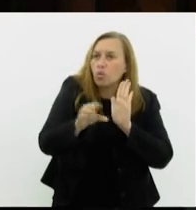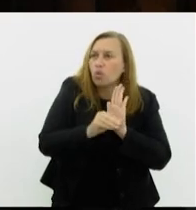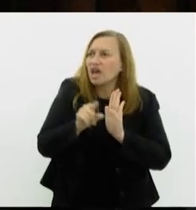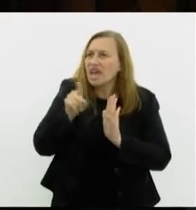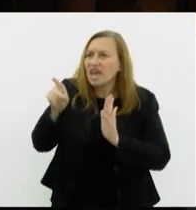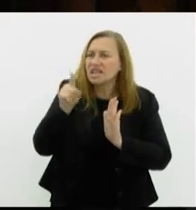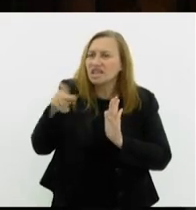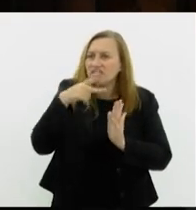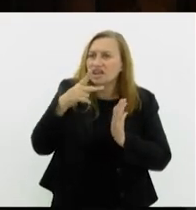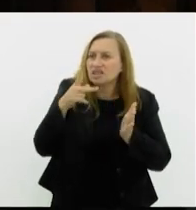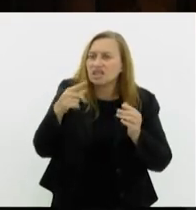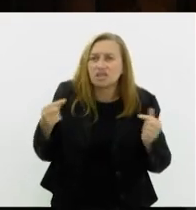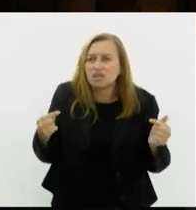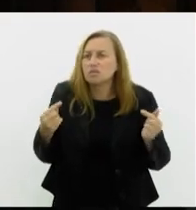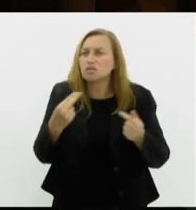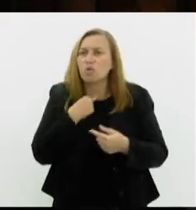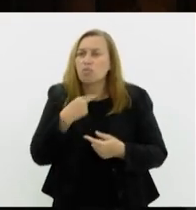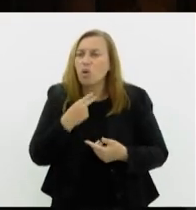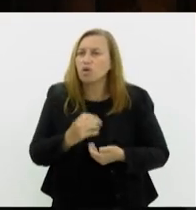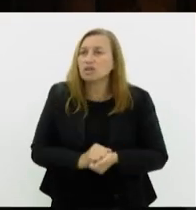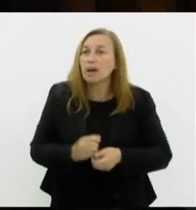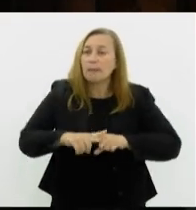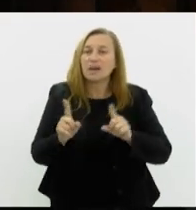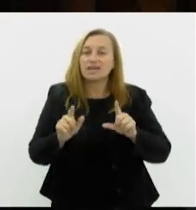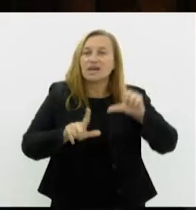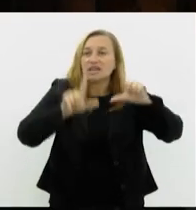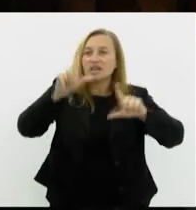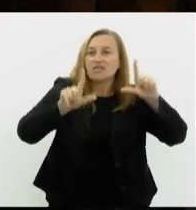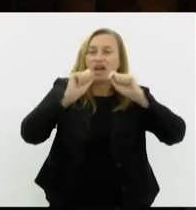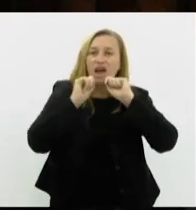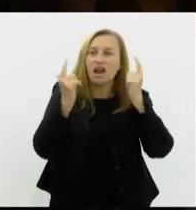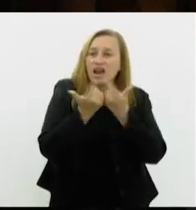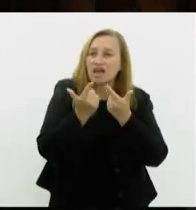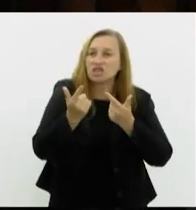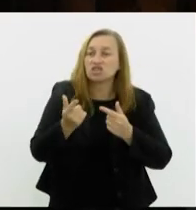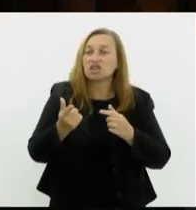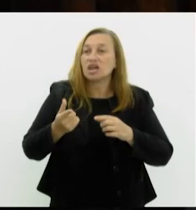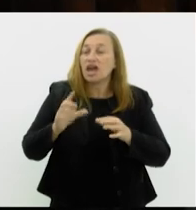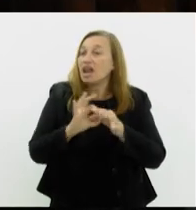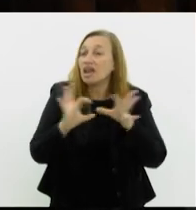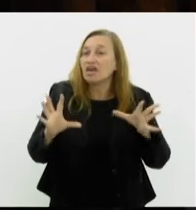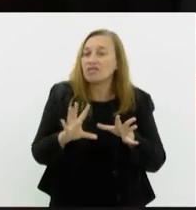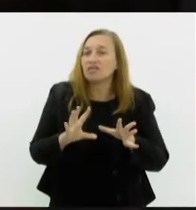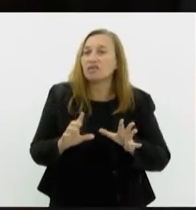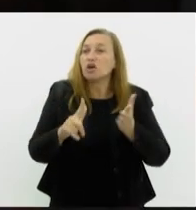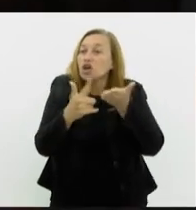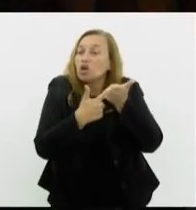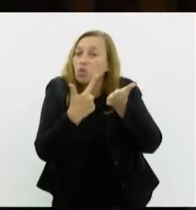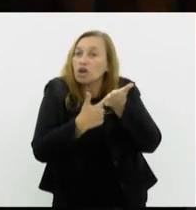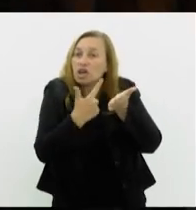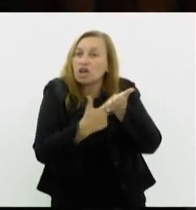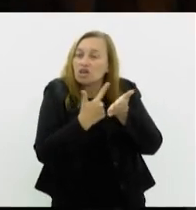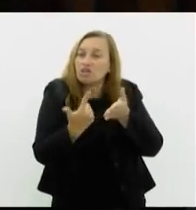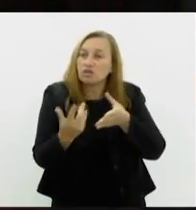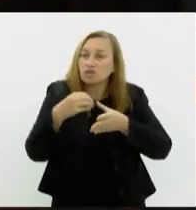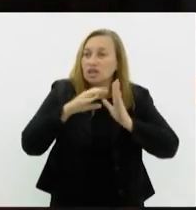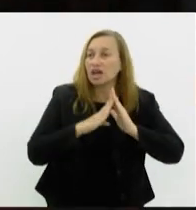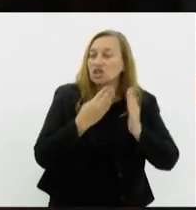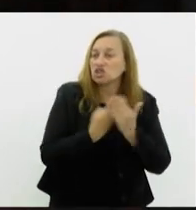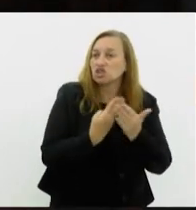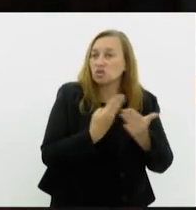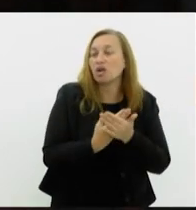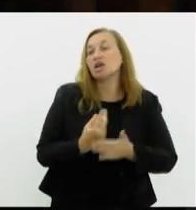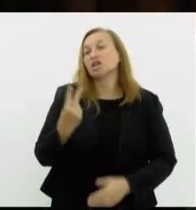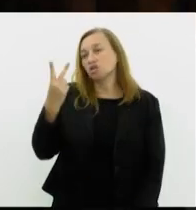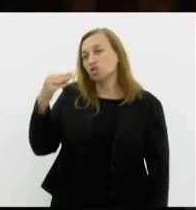dizendo que é impróprio. Mas a TV Alerge é censura livre. Deputado Fábio. E o livro na escola? O senhor tem